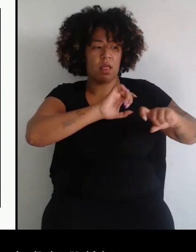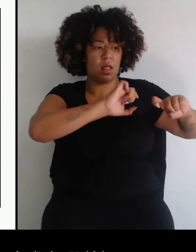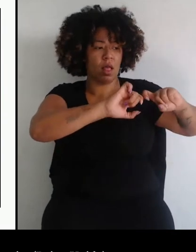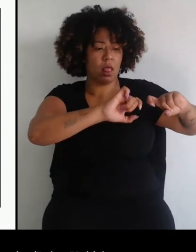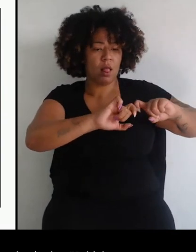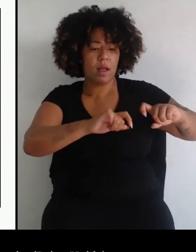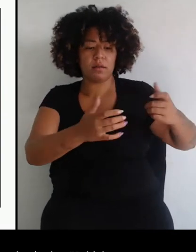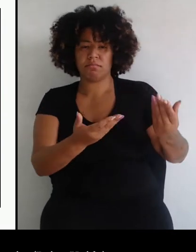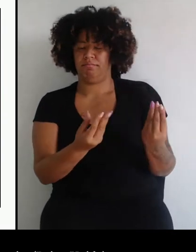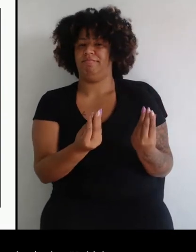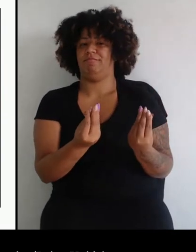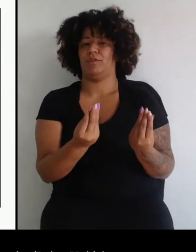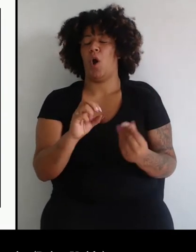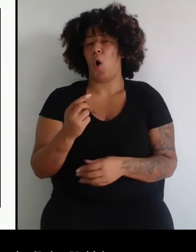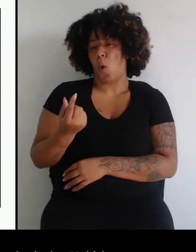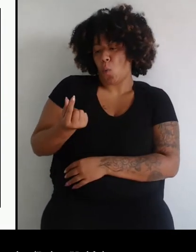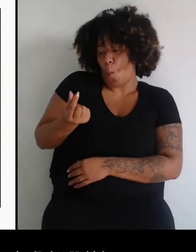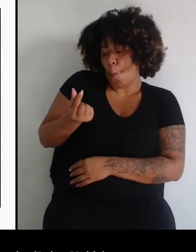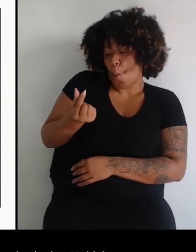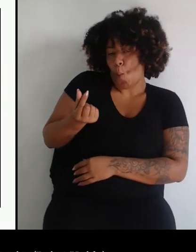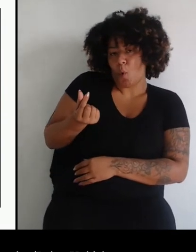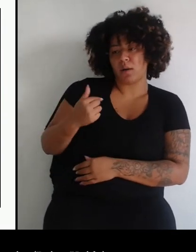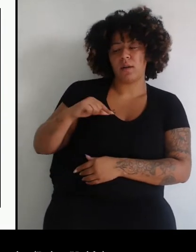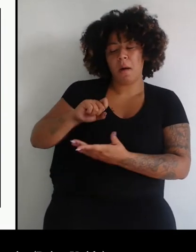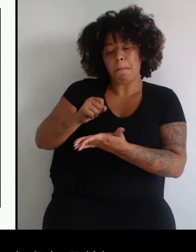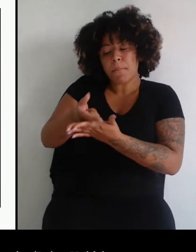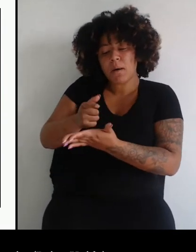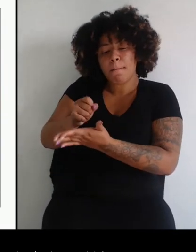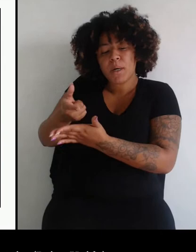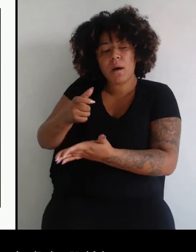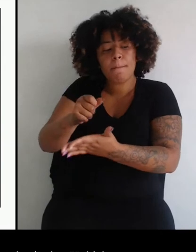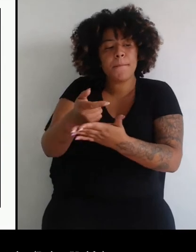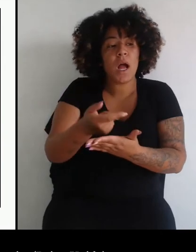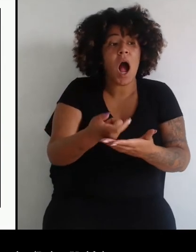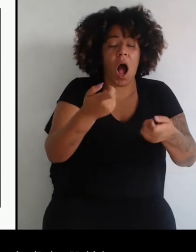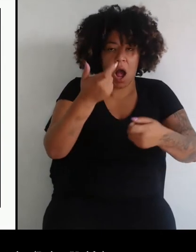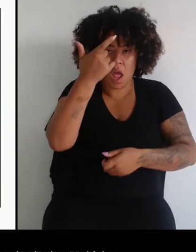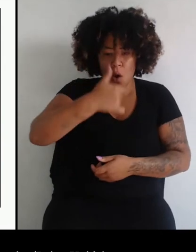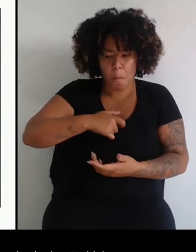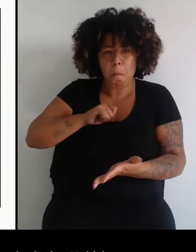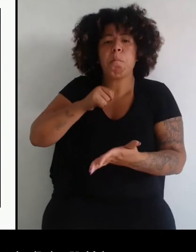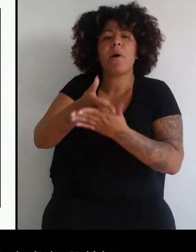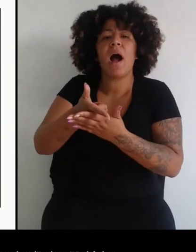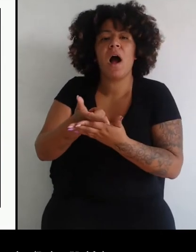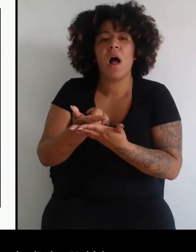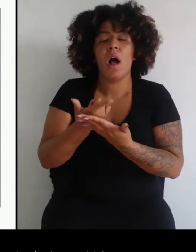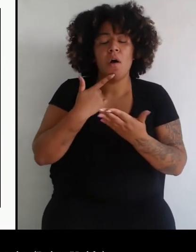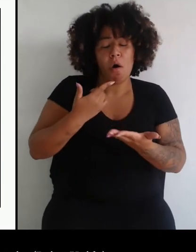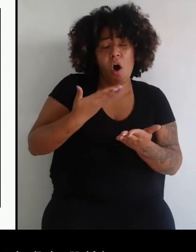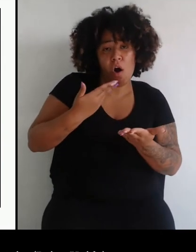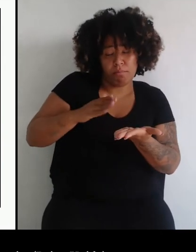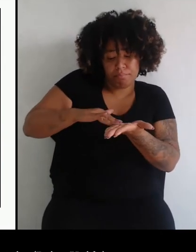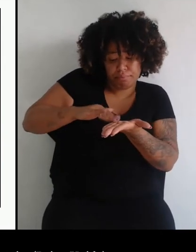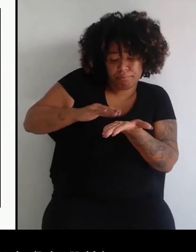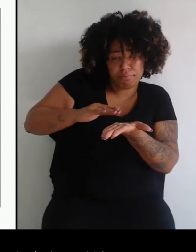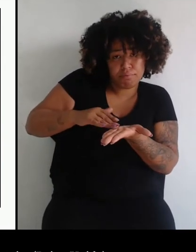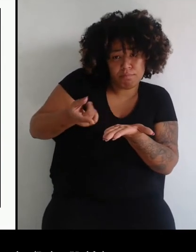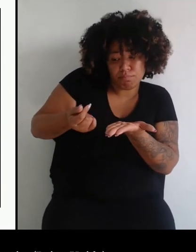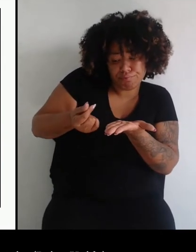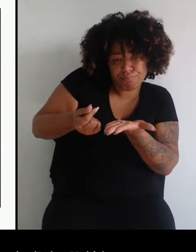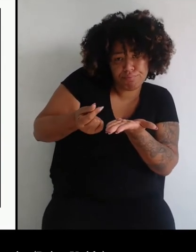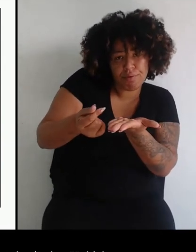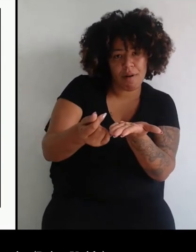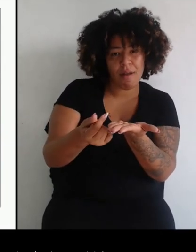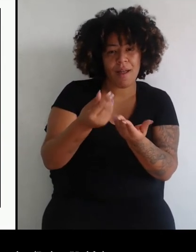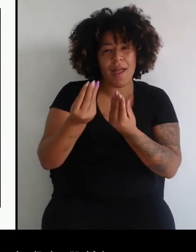dinheiro que é necessário você pagar por conta de chantagens fazem muito parte do contexto desse homem com ele do